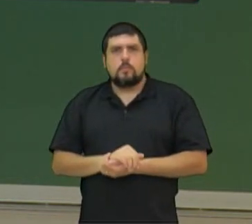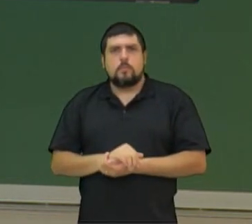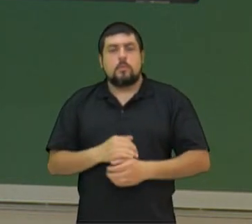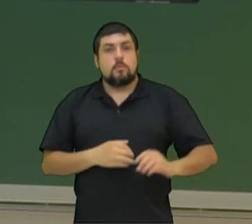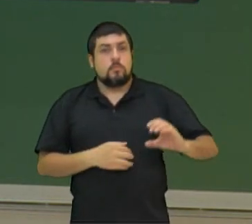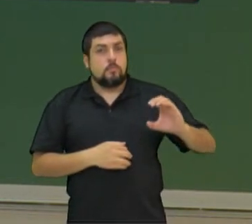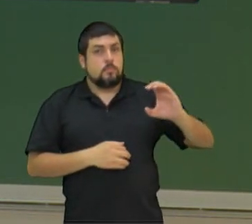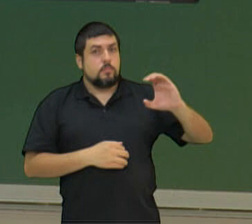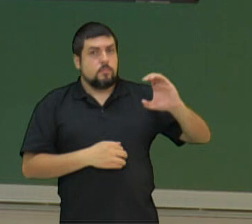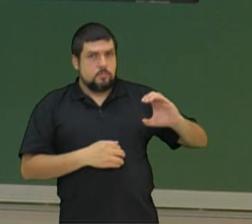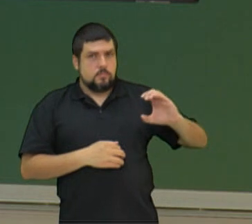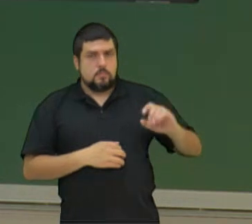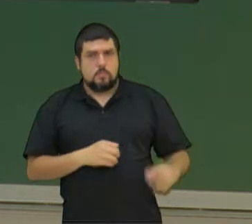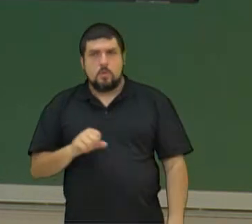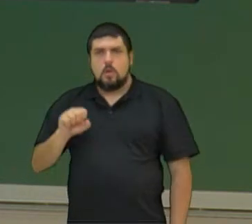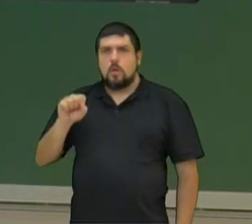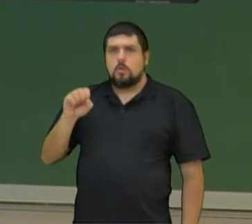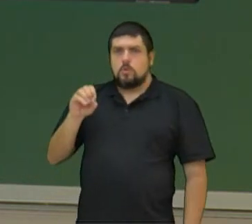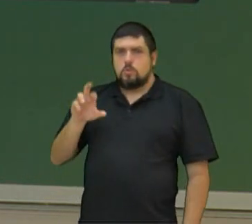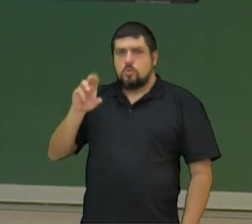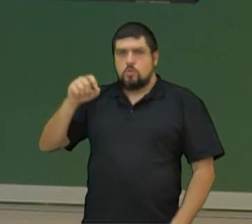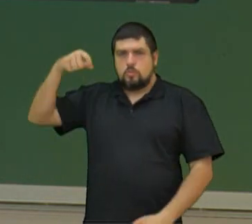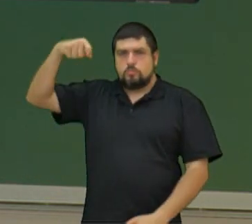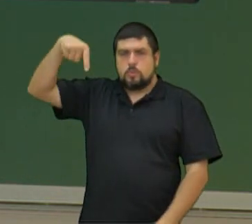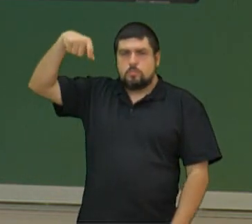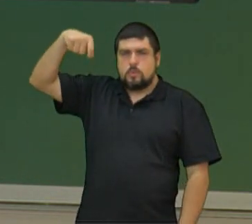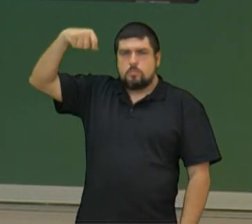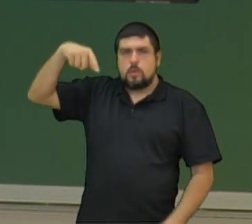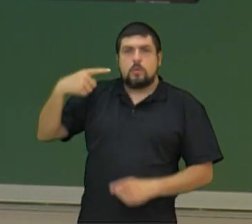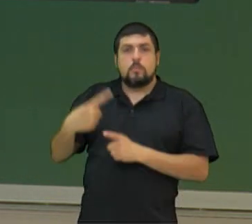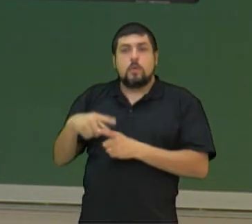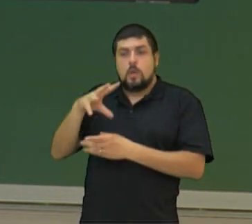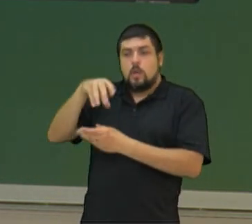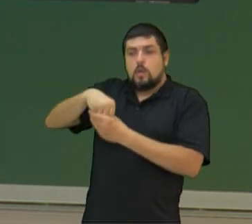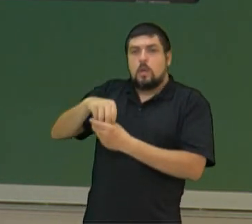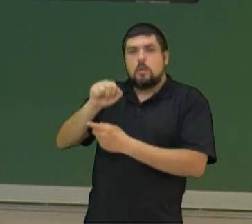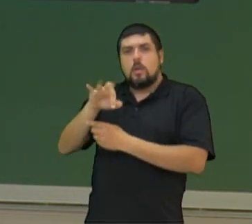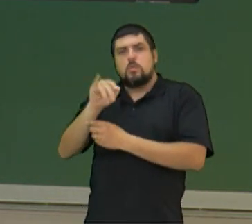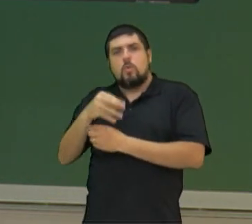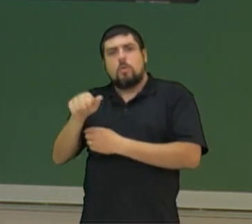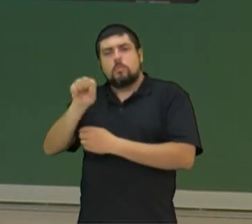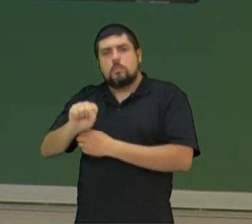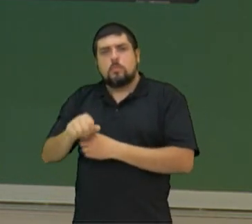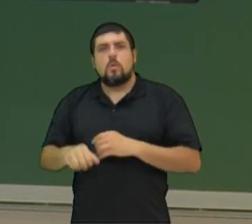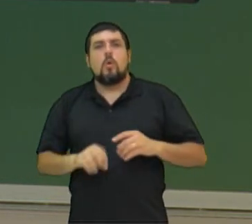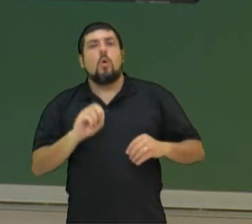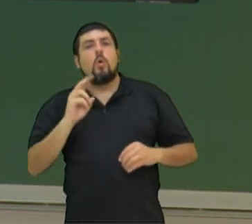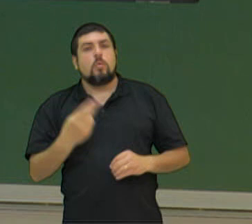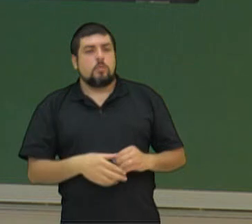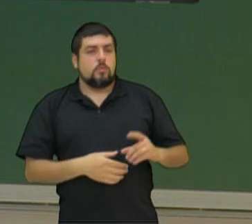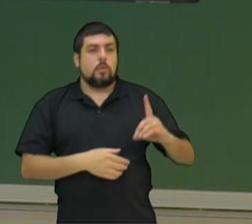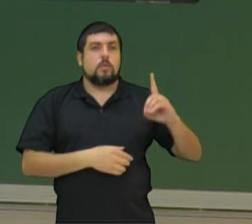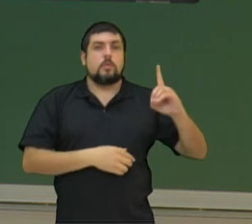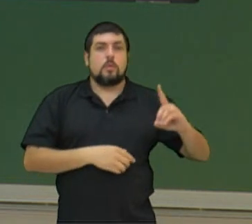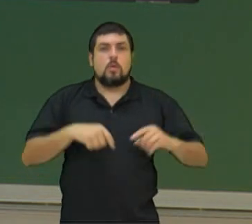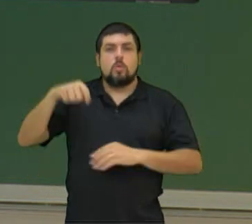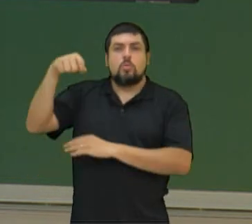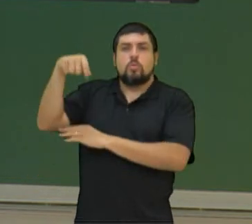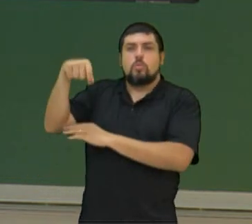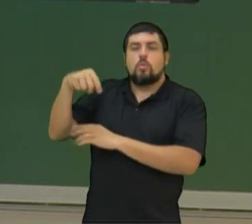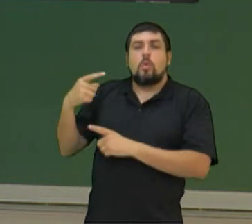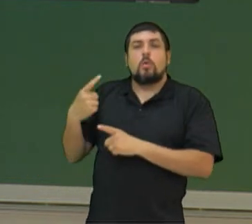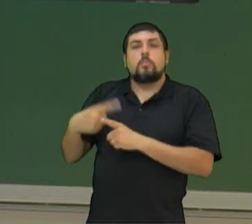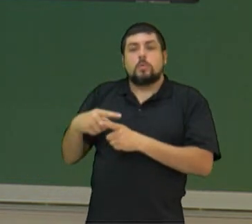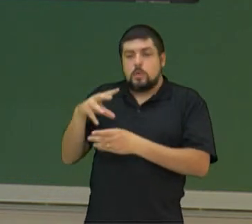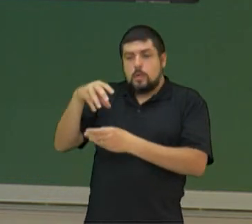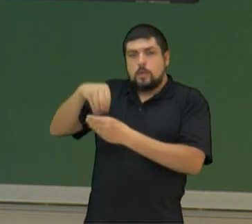C, soro, porque contém já os anticorpos. Ou seria a opção D, soro, porque contém